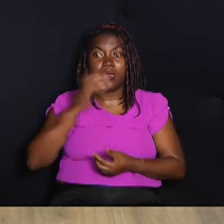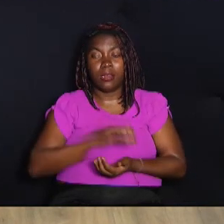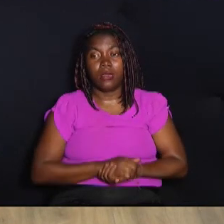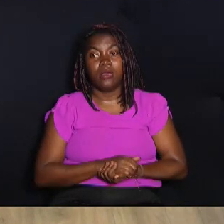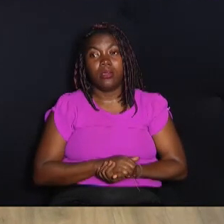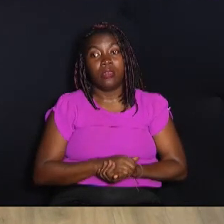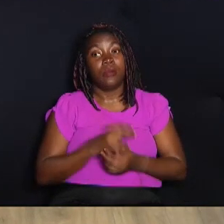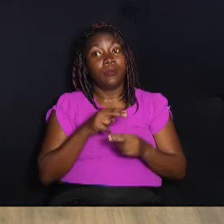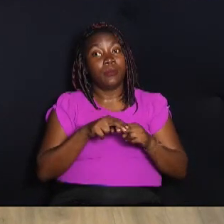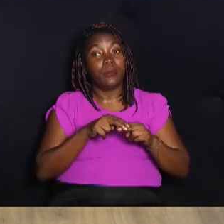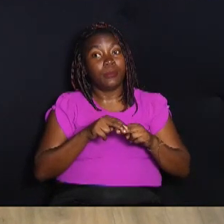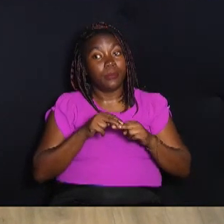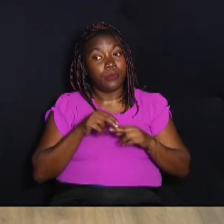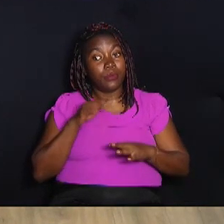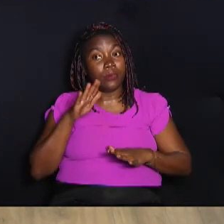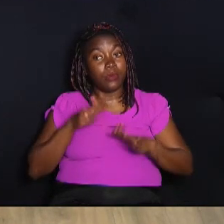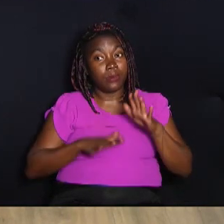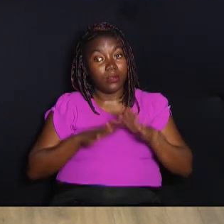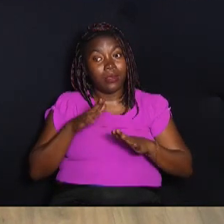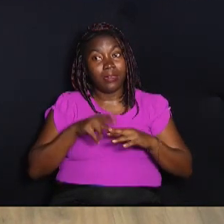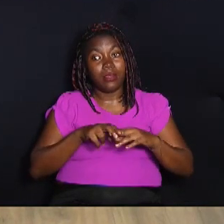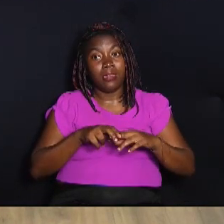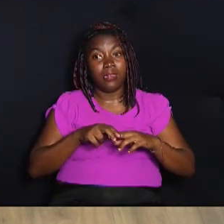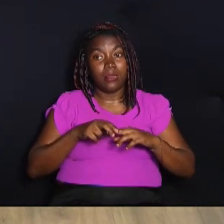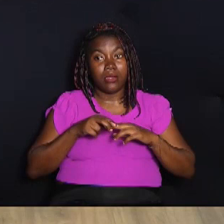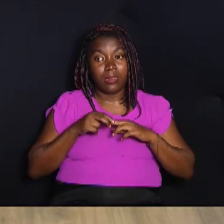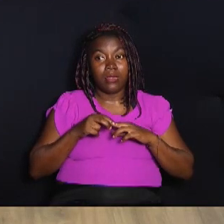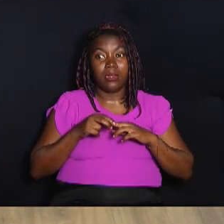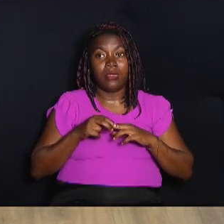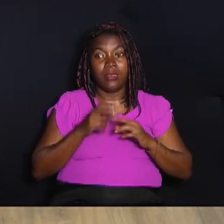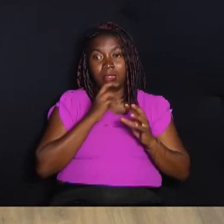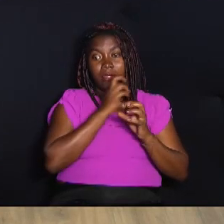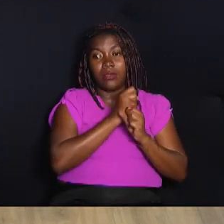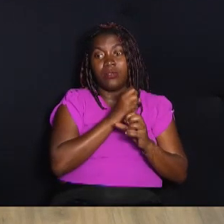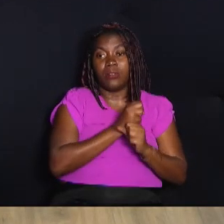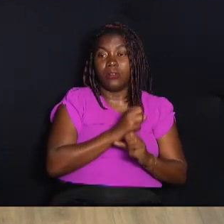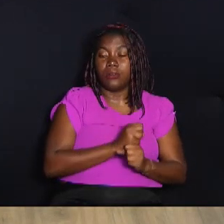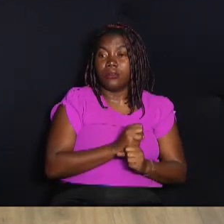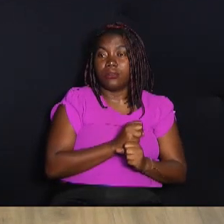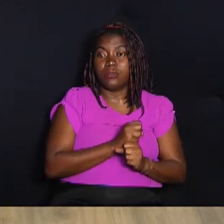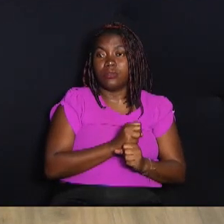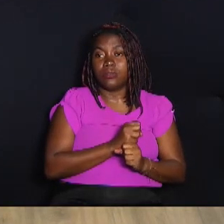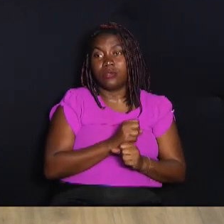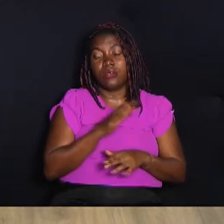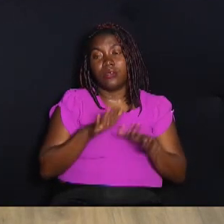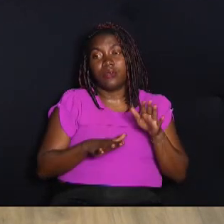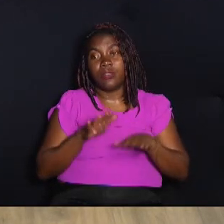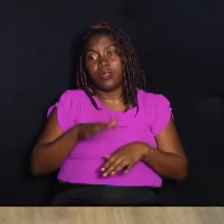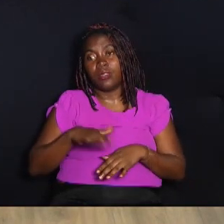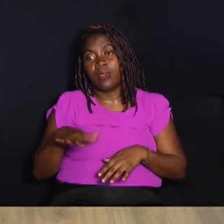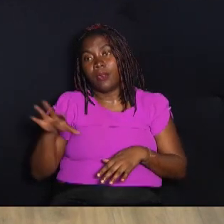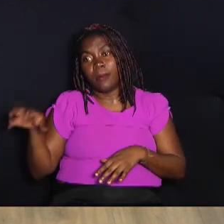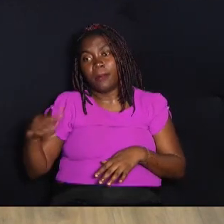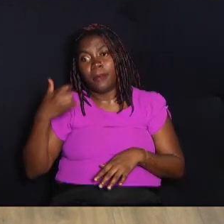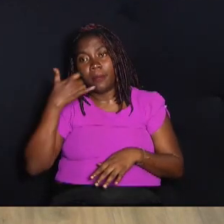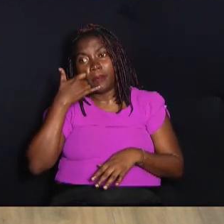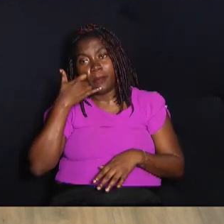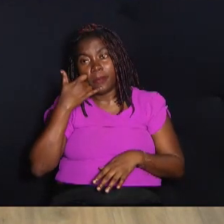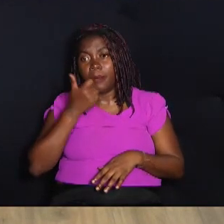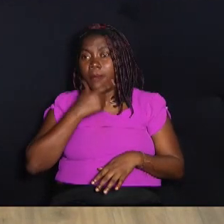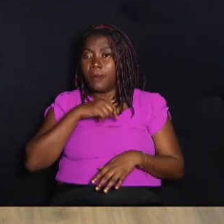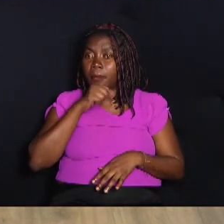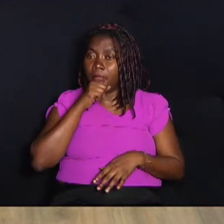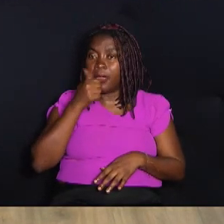Porque às vezes, por conta de contas, né? Às vezes a criança pega o celular do pai ou da mãe e aí